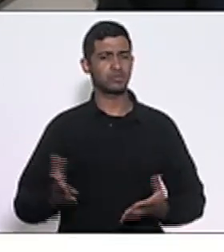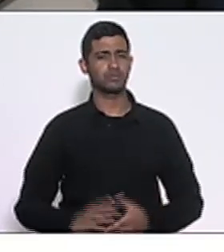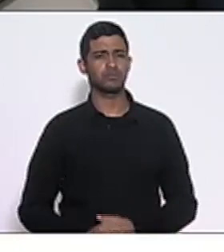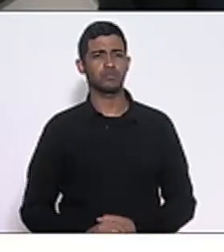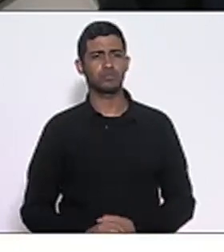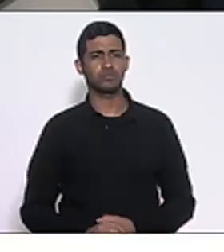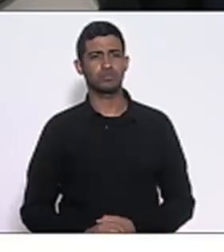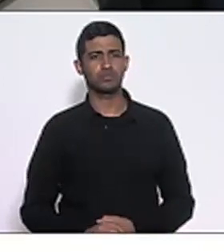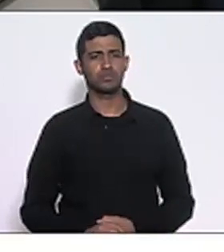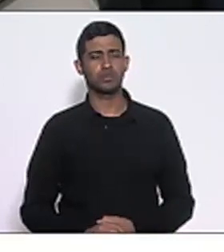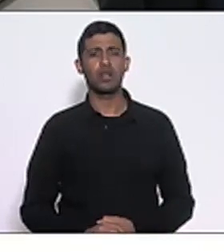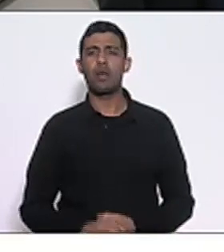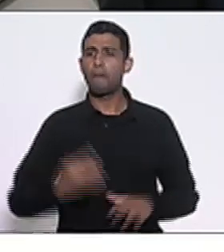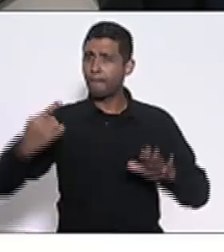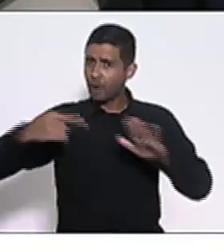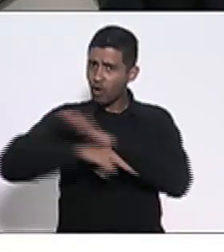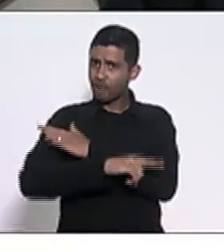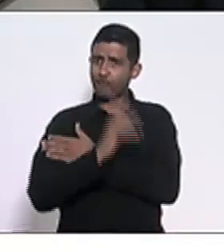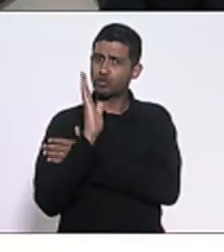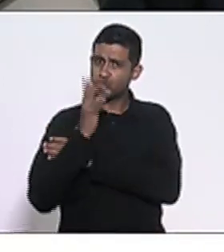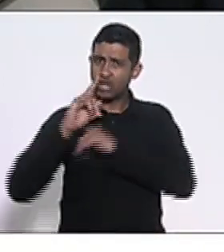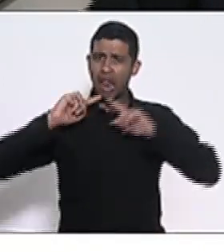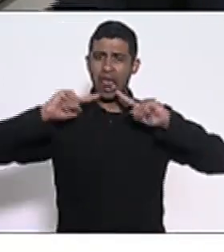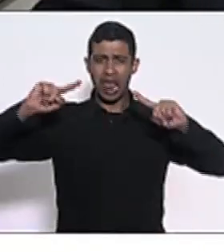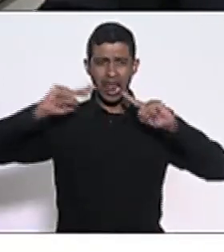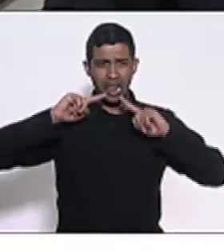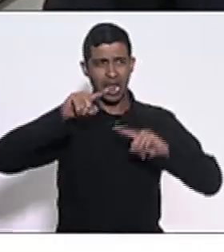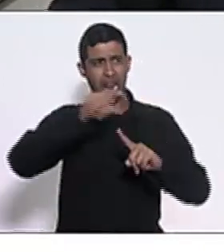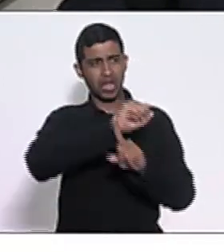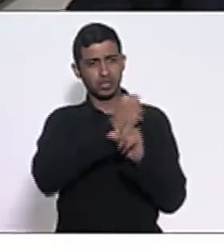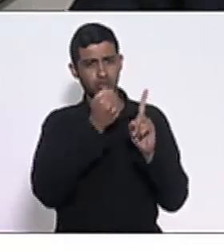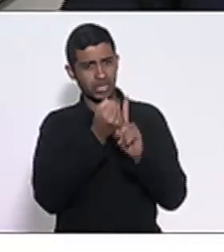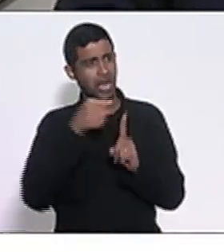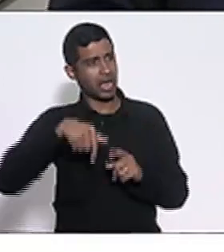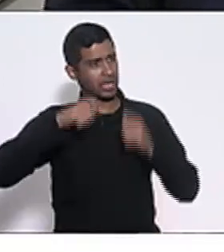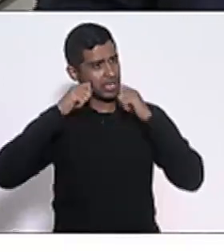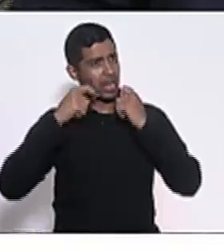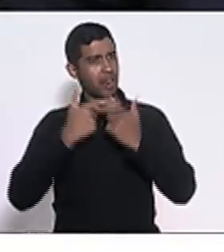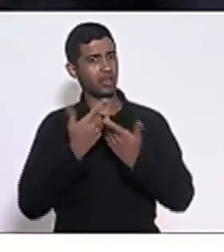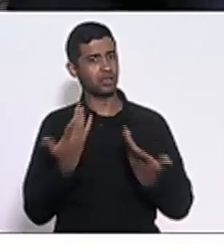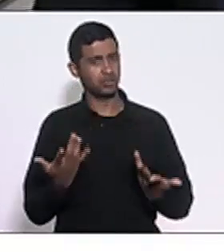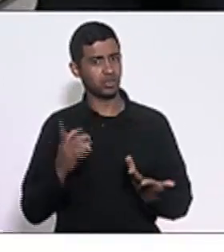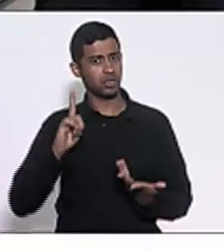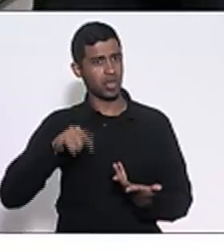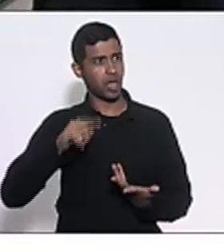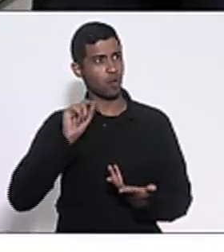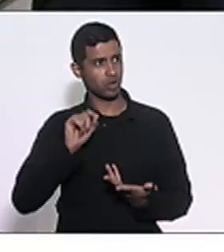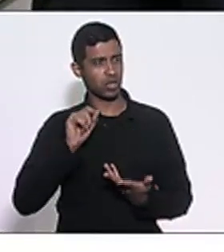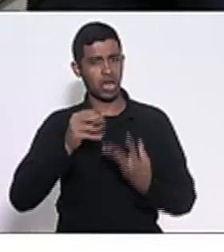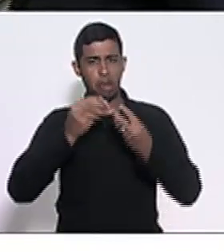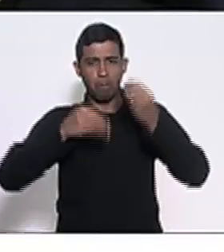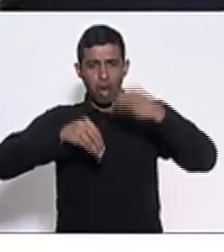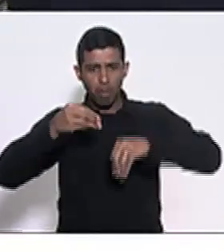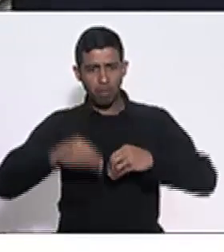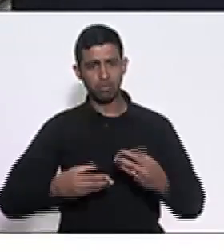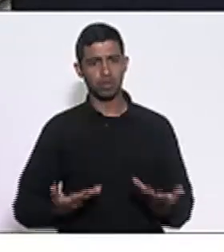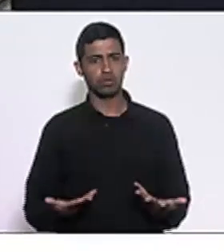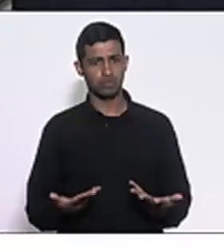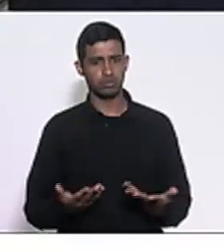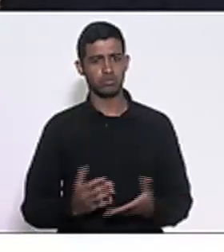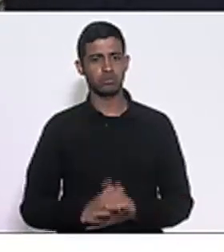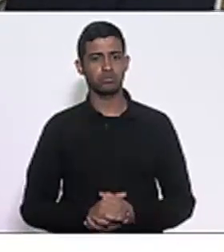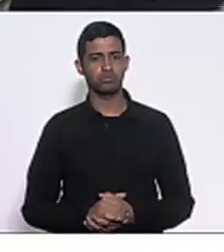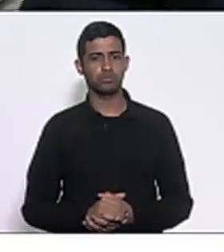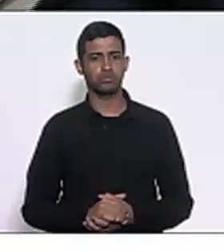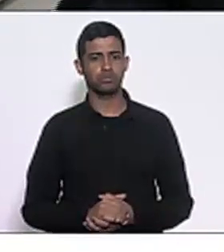amplamente, profundamente, na sociedade, aqui nessa casa, é de desmonte, é de